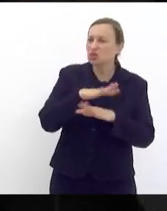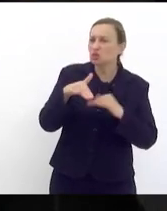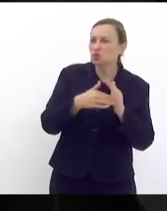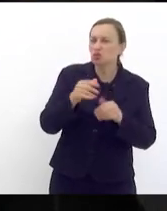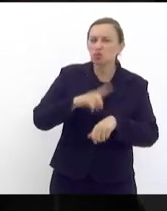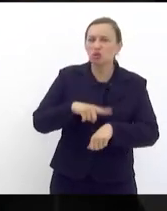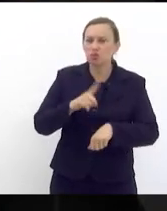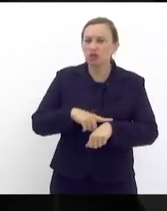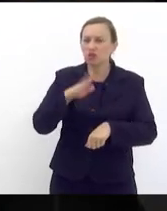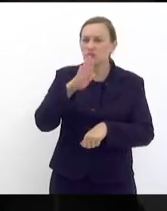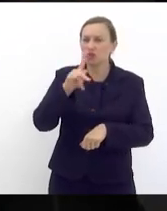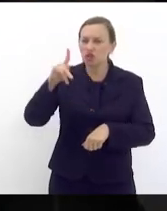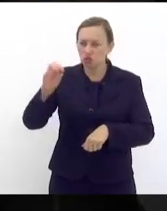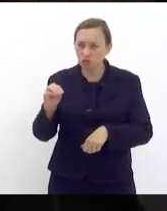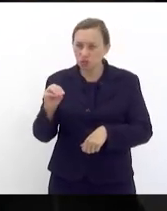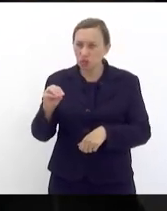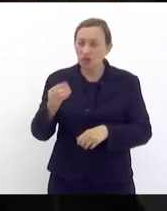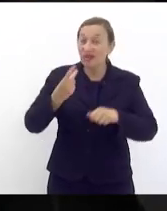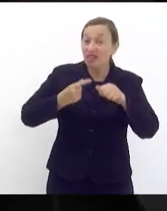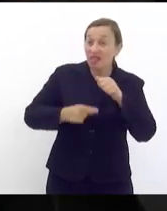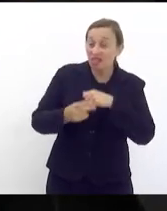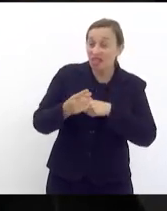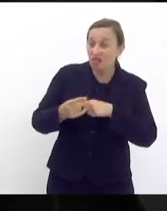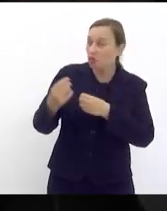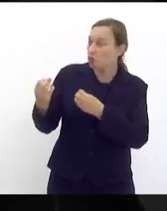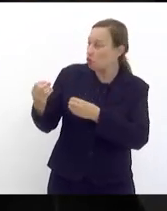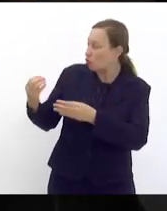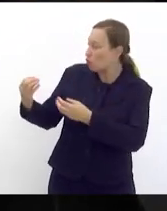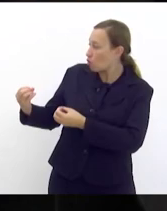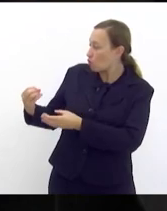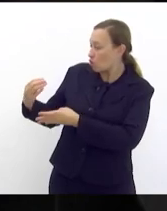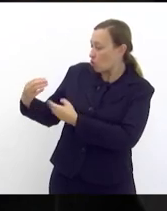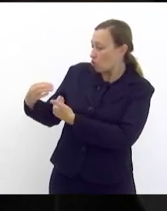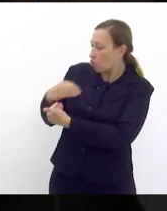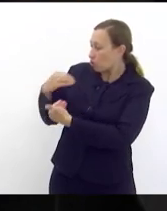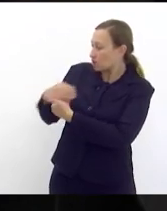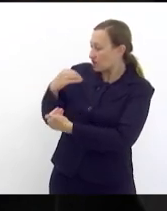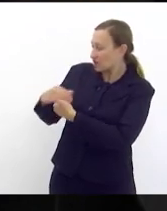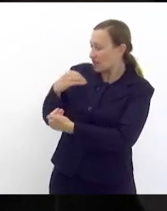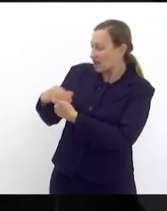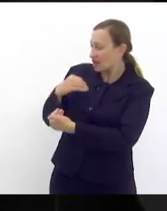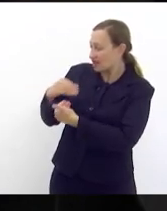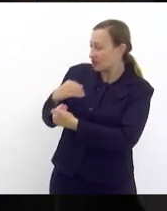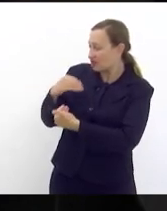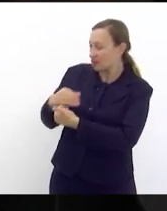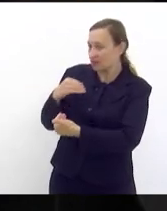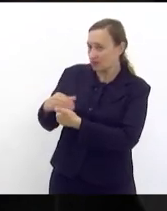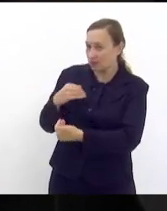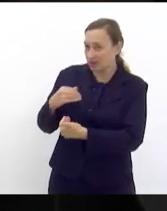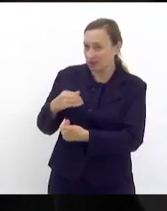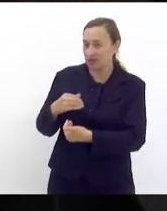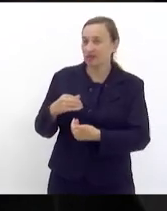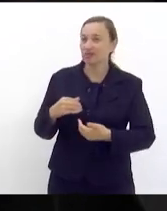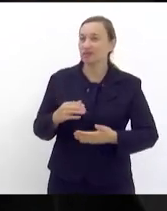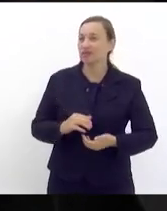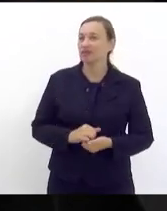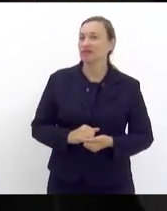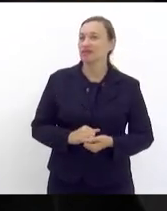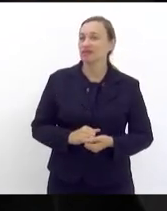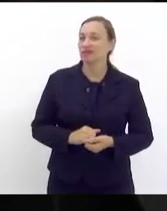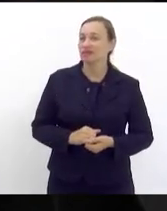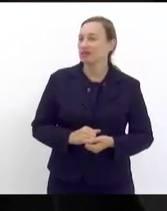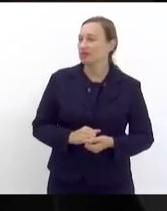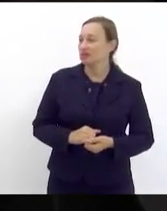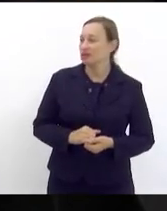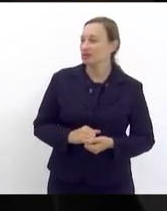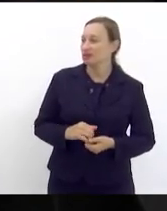meu bispo e eterno conselheiro, uma pessoa que eu tenho uma admiração sobrenatural, que é o meu